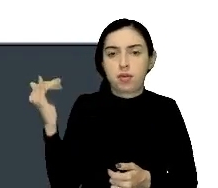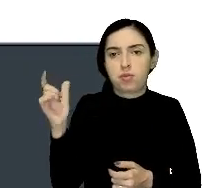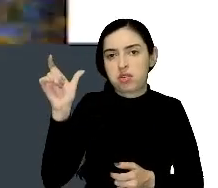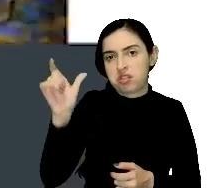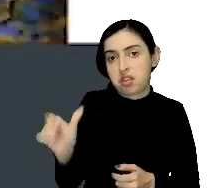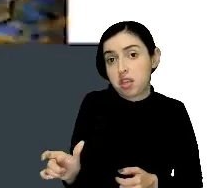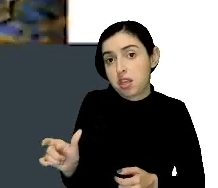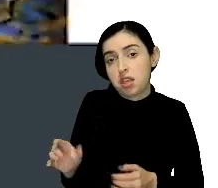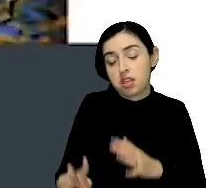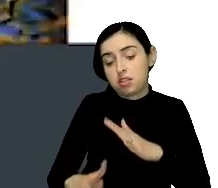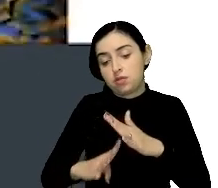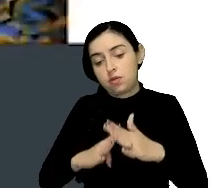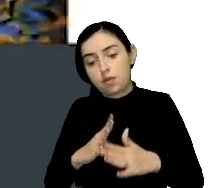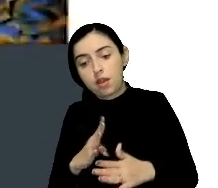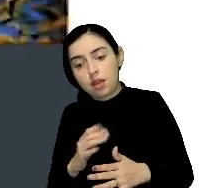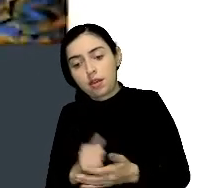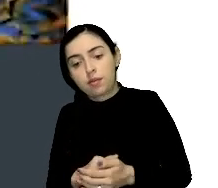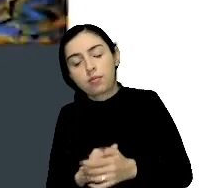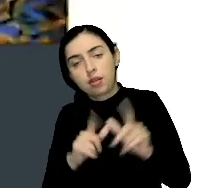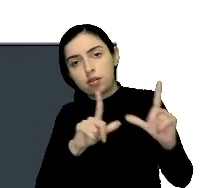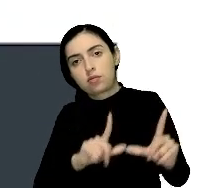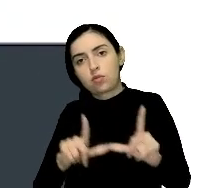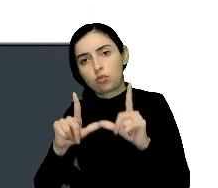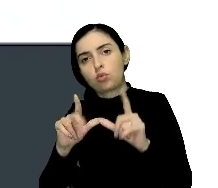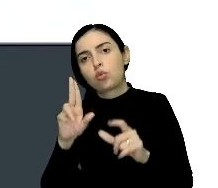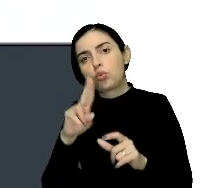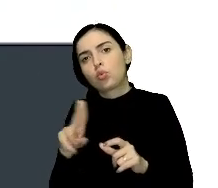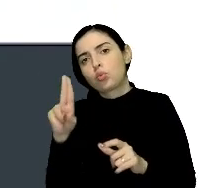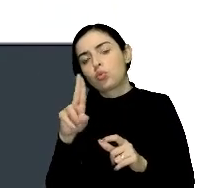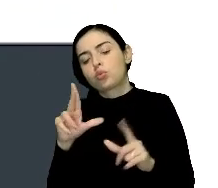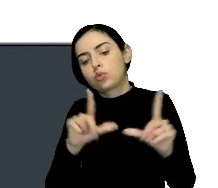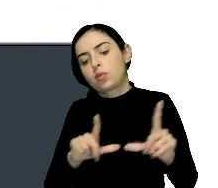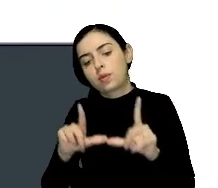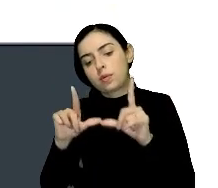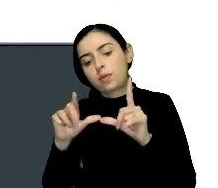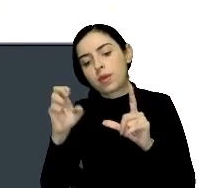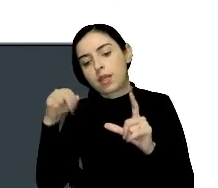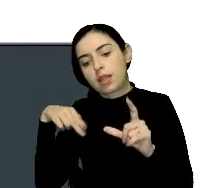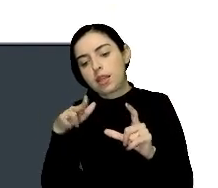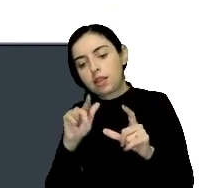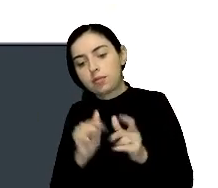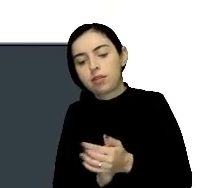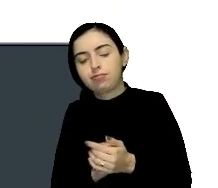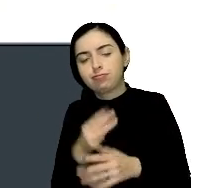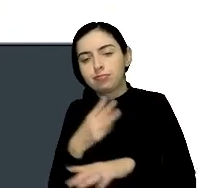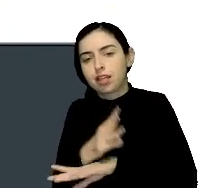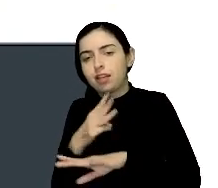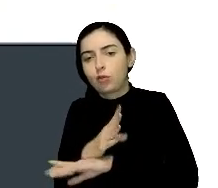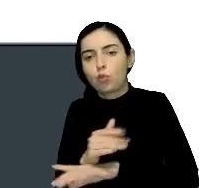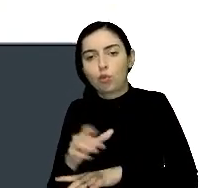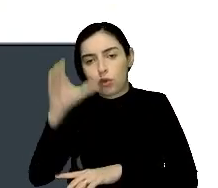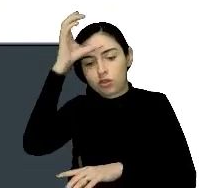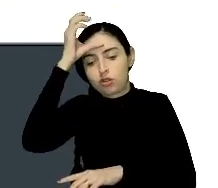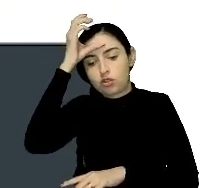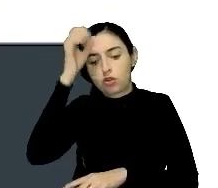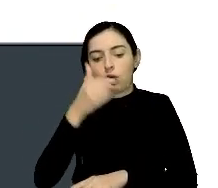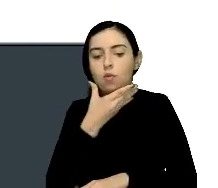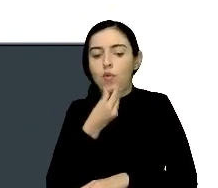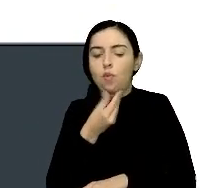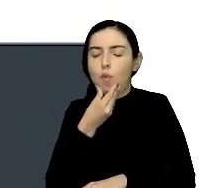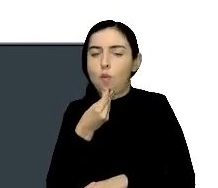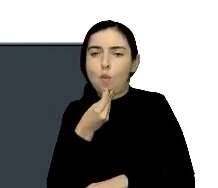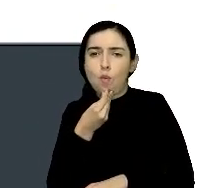migrante famoso é o Guernica. Normalmente eu uso o Guernica para falar para o meu tio do WhatsApp, quando ele diz, arte não pode ser política.